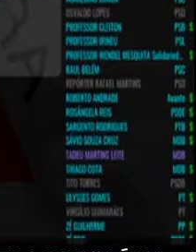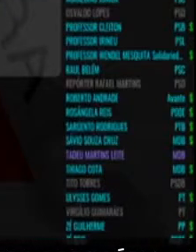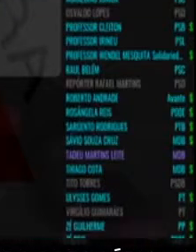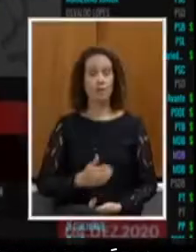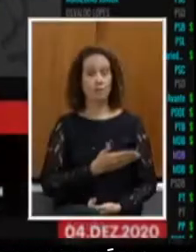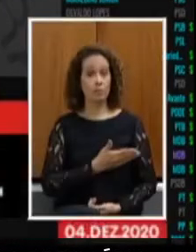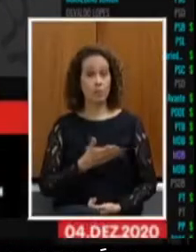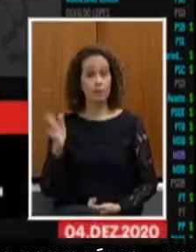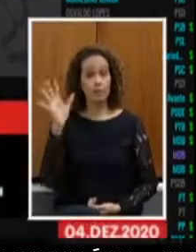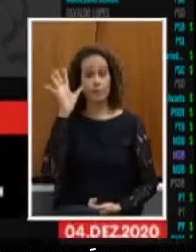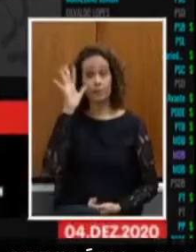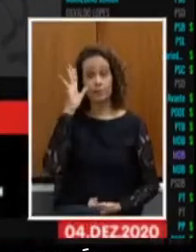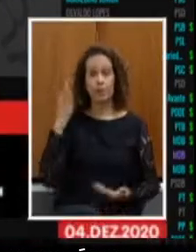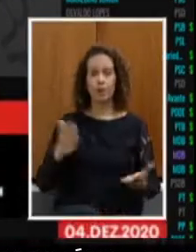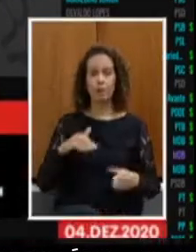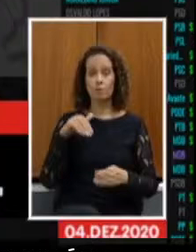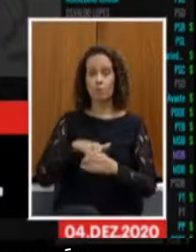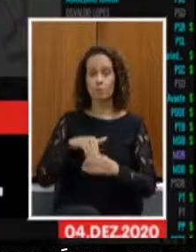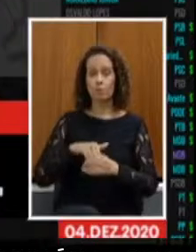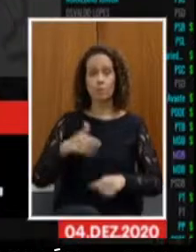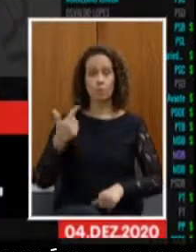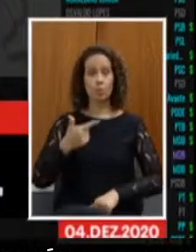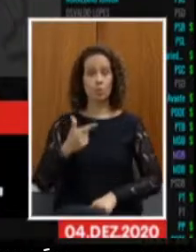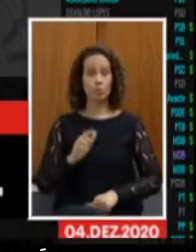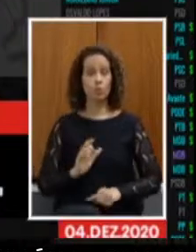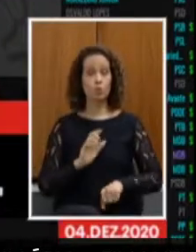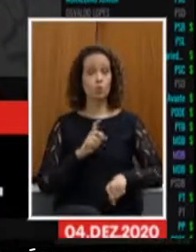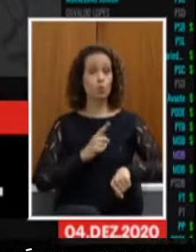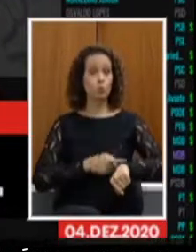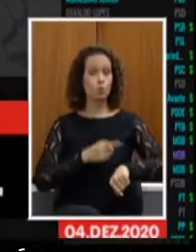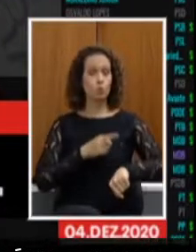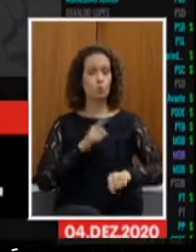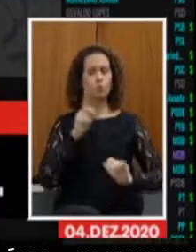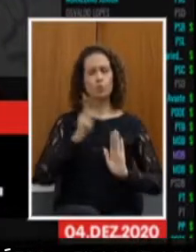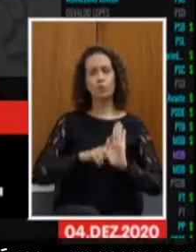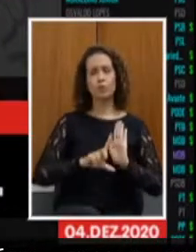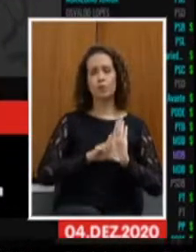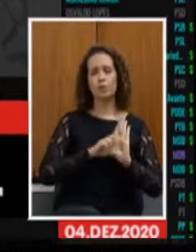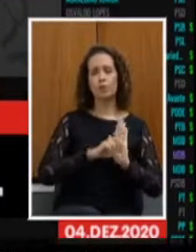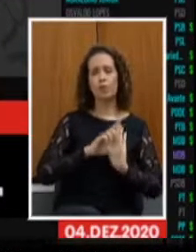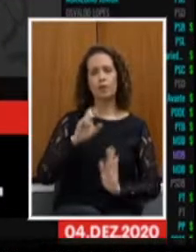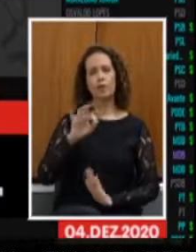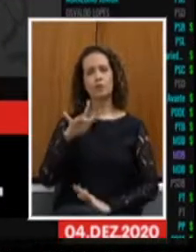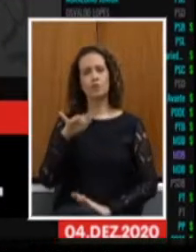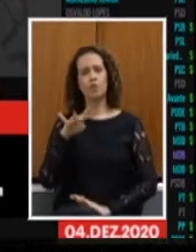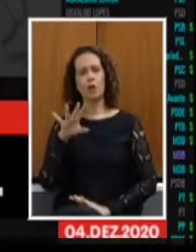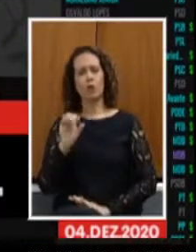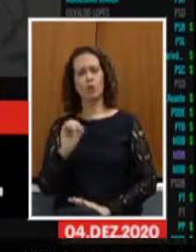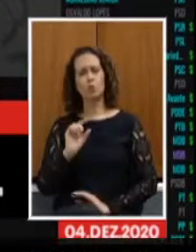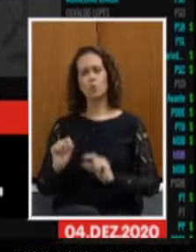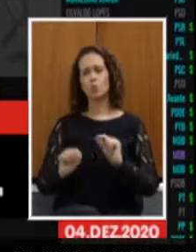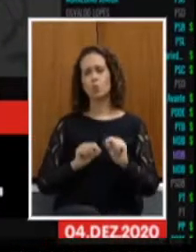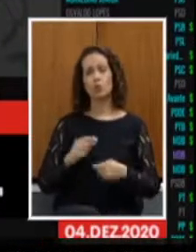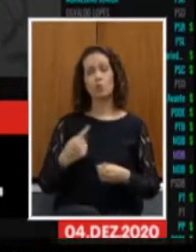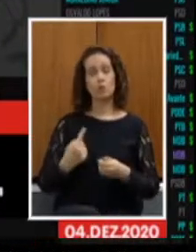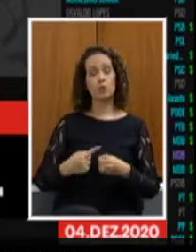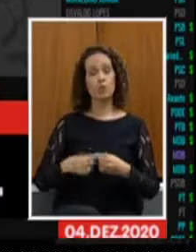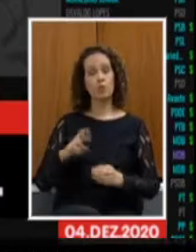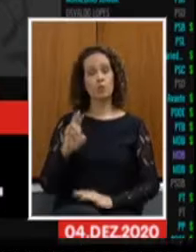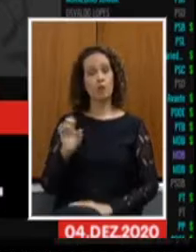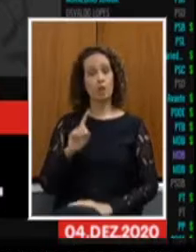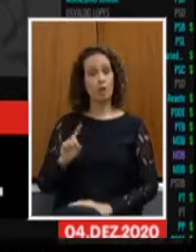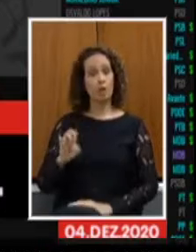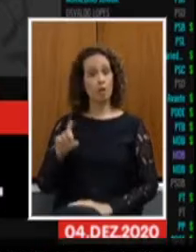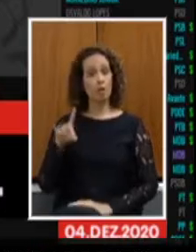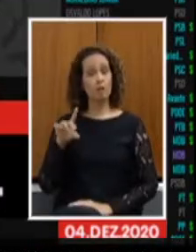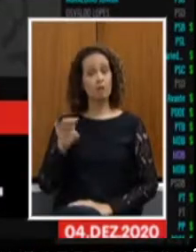Você confere agora a votação em segundo turno de um projeto de lei do deputado Cristiano Silveira para conferir ao município de Resende